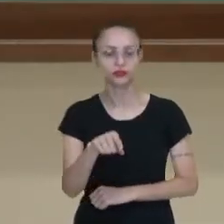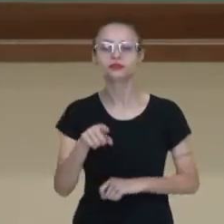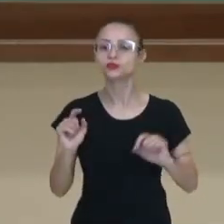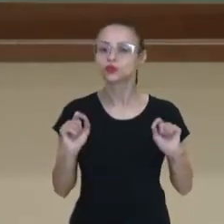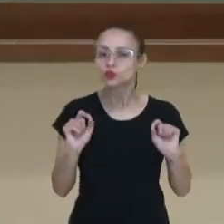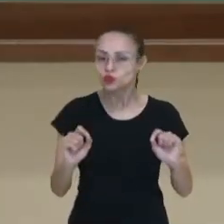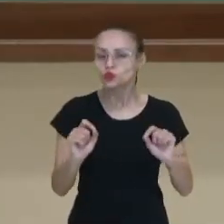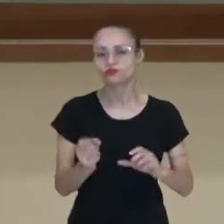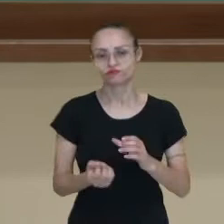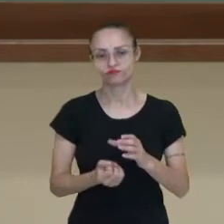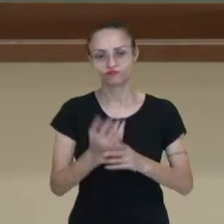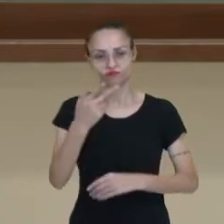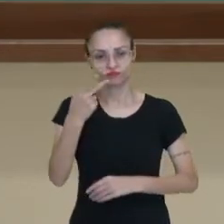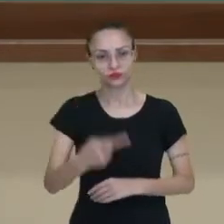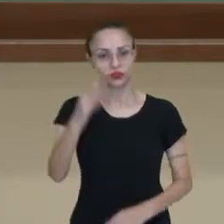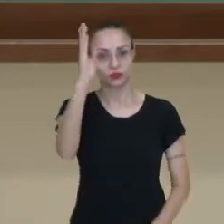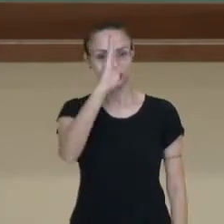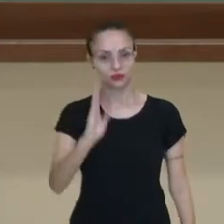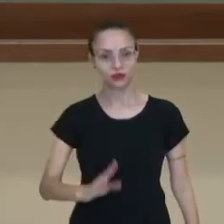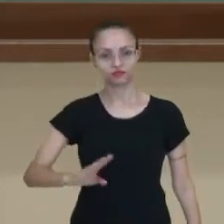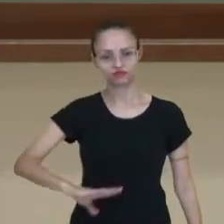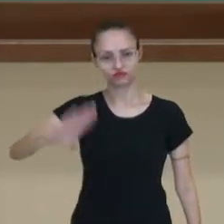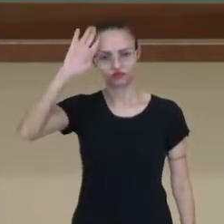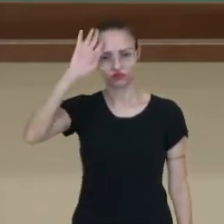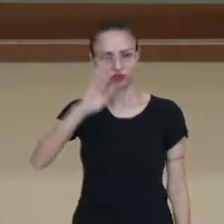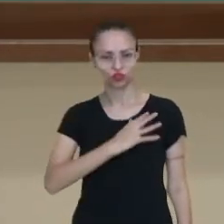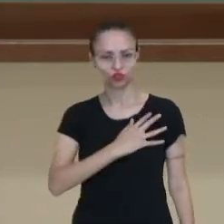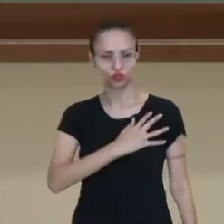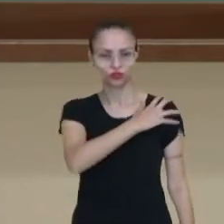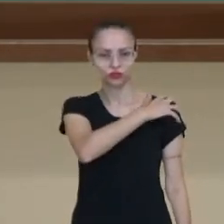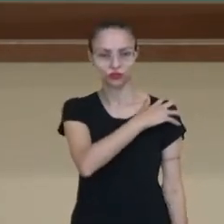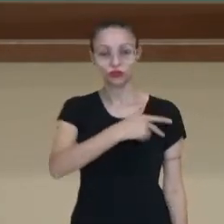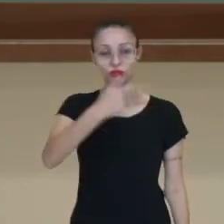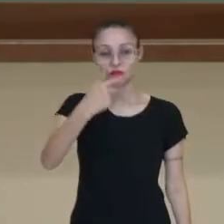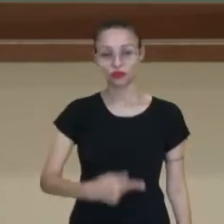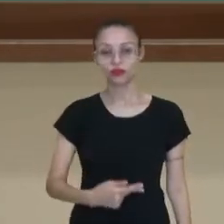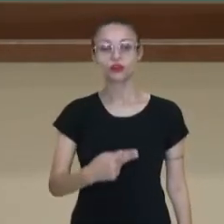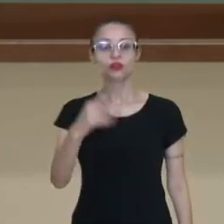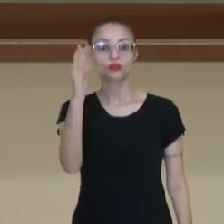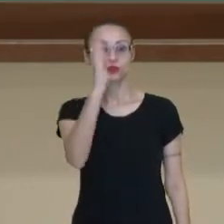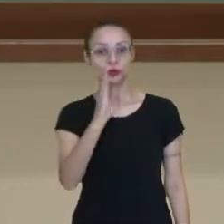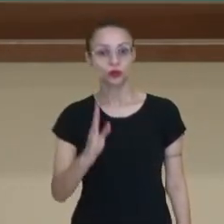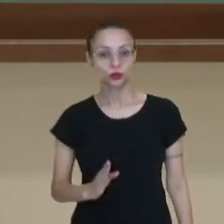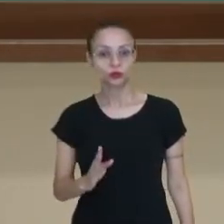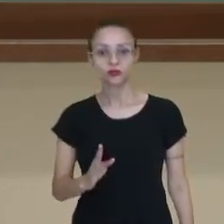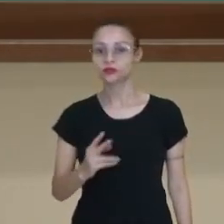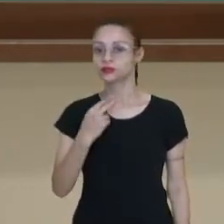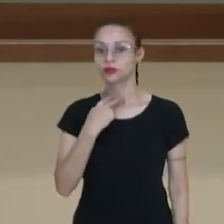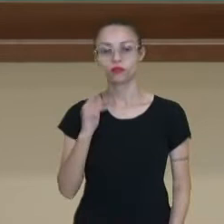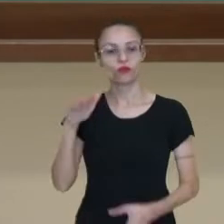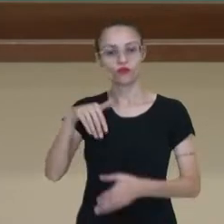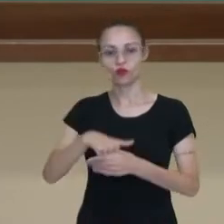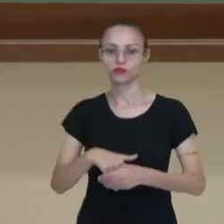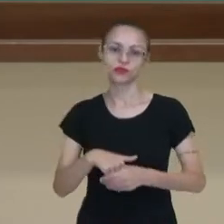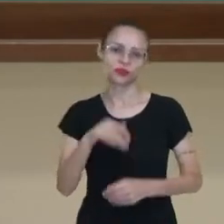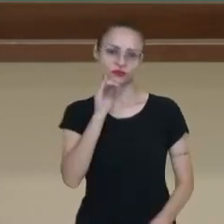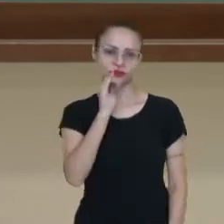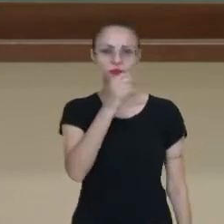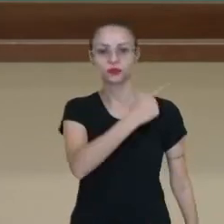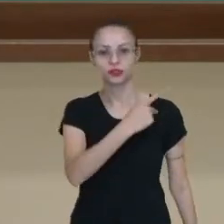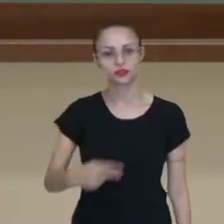no Brasil uma ditadura civil-militar. Isso é, você não vai poder votar mais diretamente para grandes cargos políticos, como